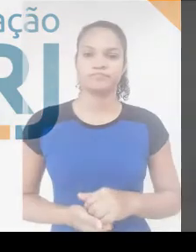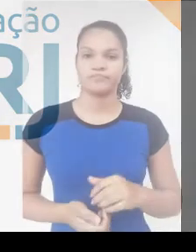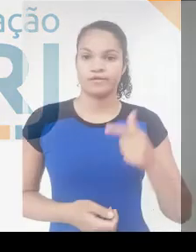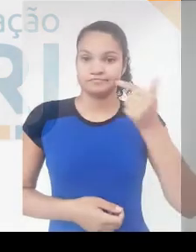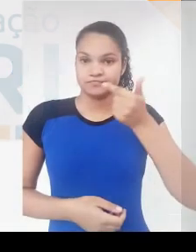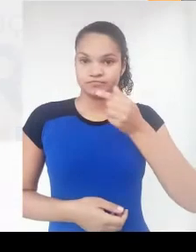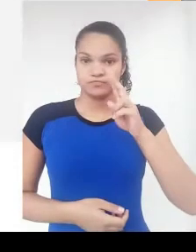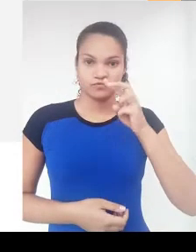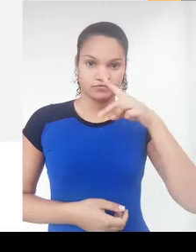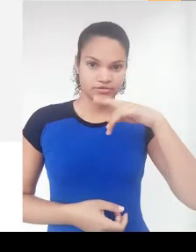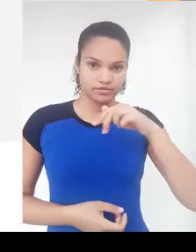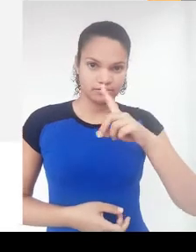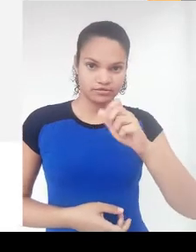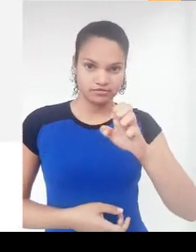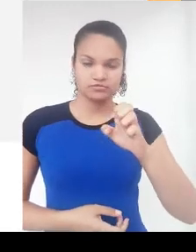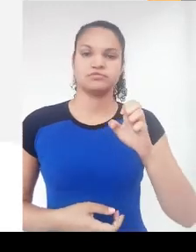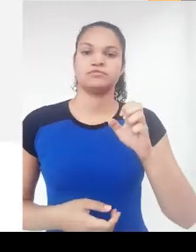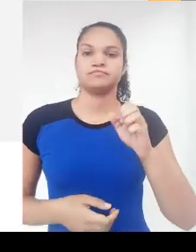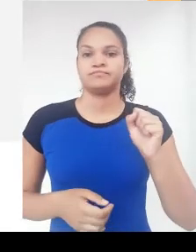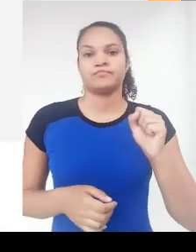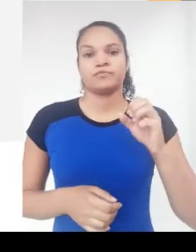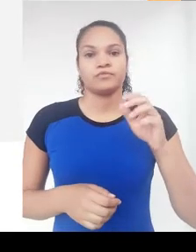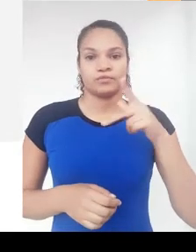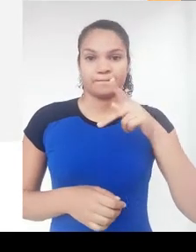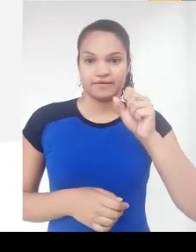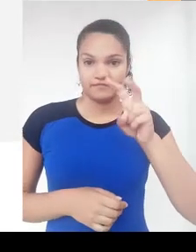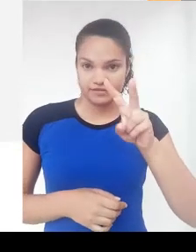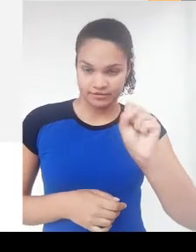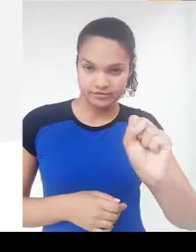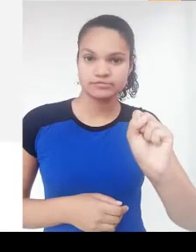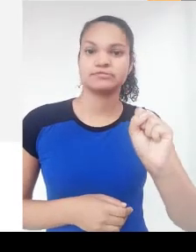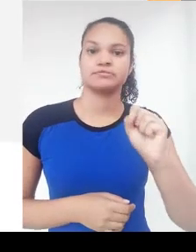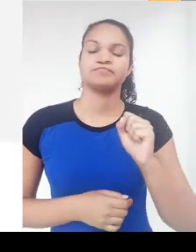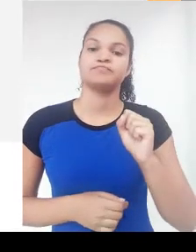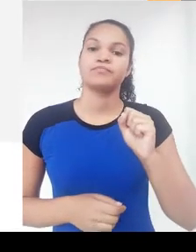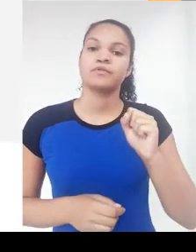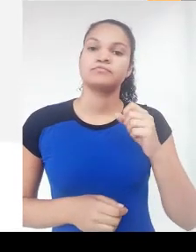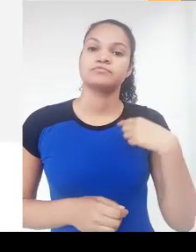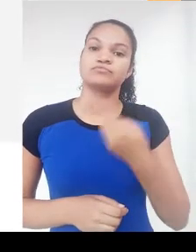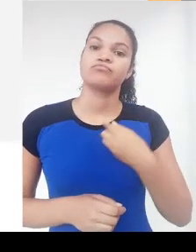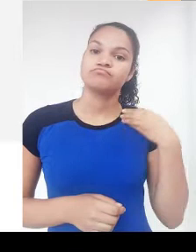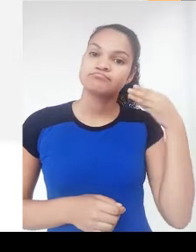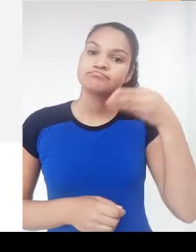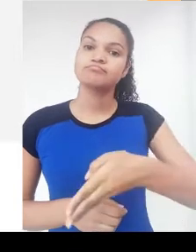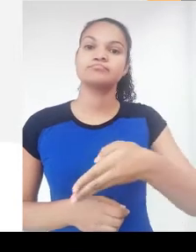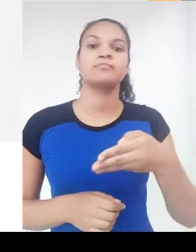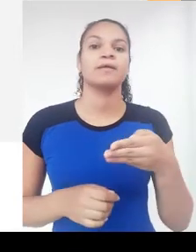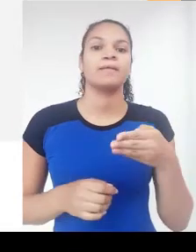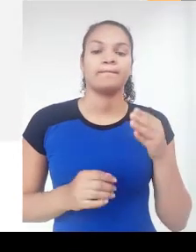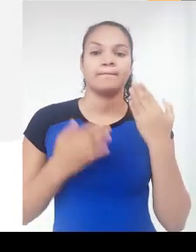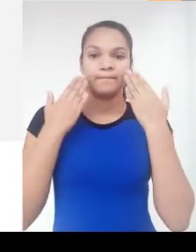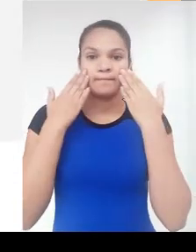Comunidade do Pré-Vestibular Social da Fundação CCERJ. Estamos aqui para apresentar